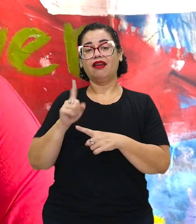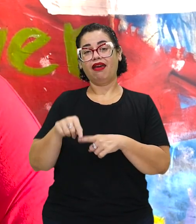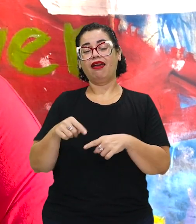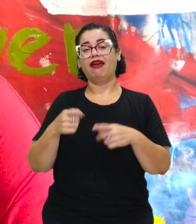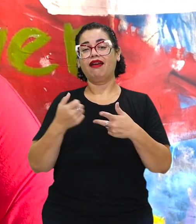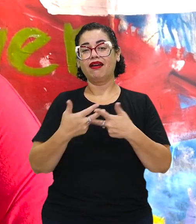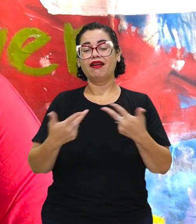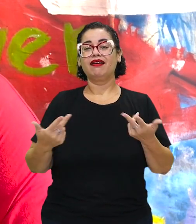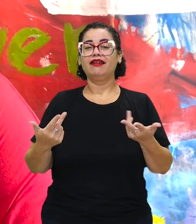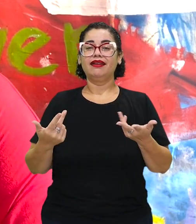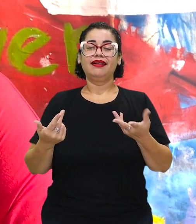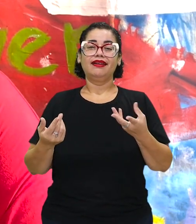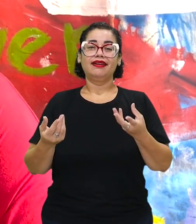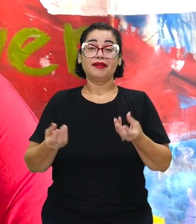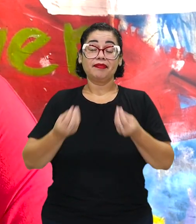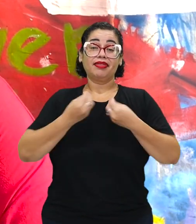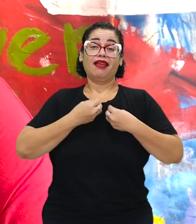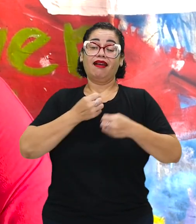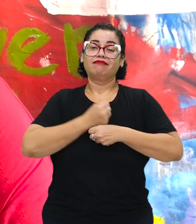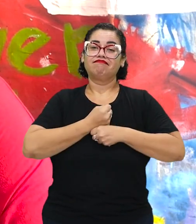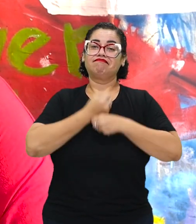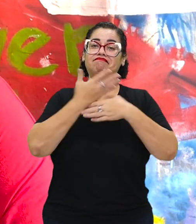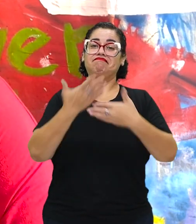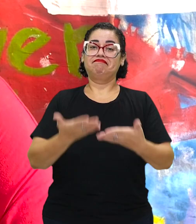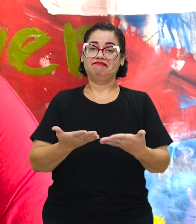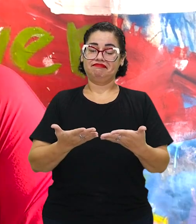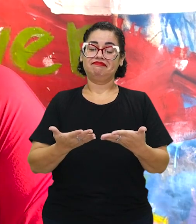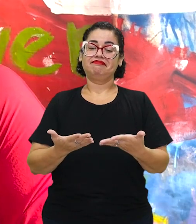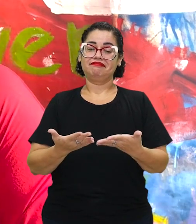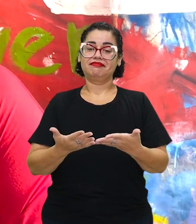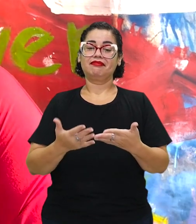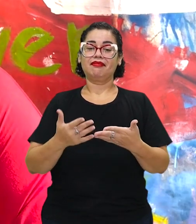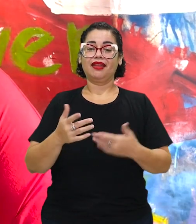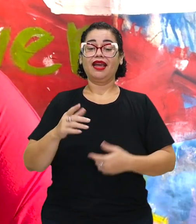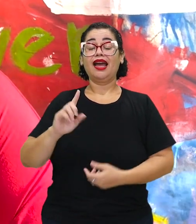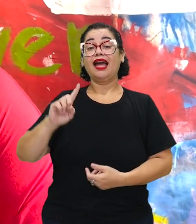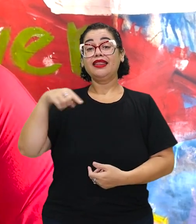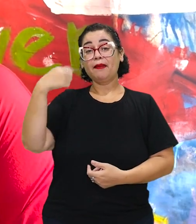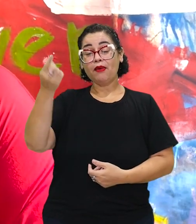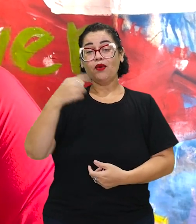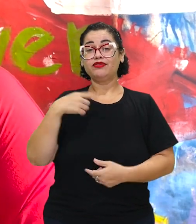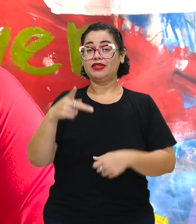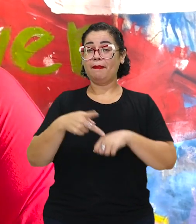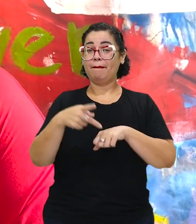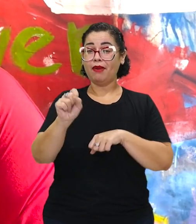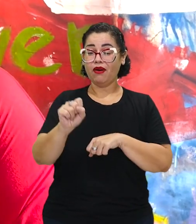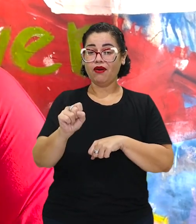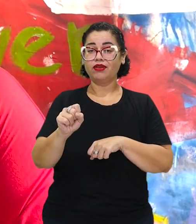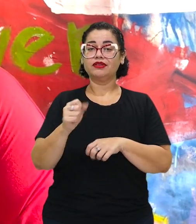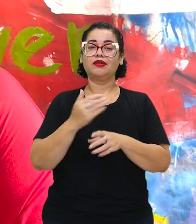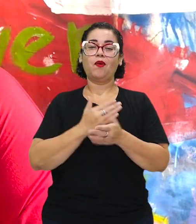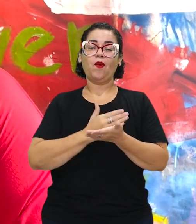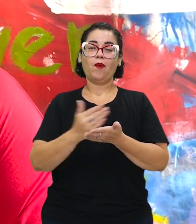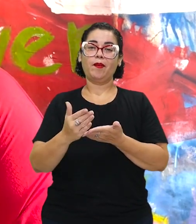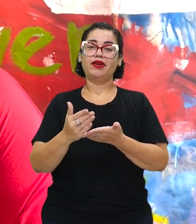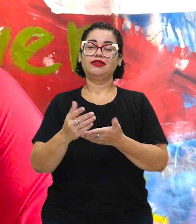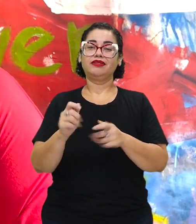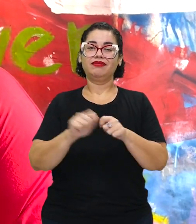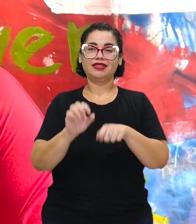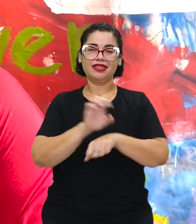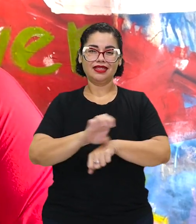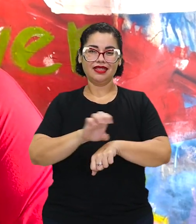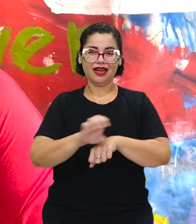algo que libertasse mesmo, né? Aí lá na minha especialização, eu estagiei